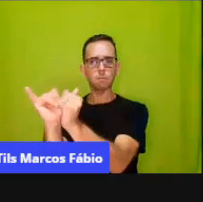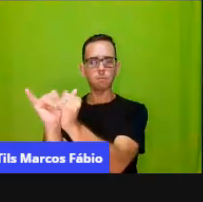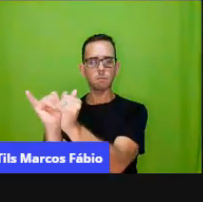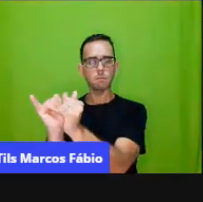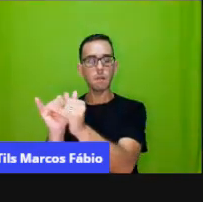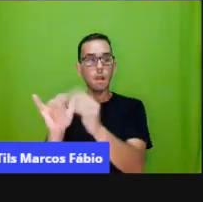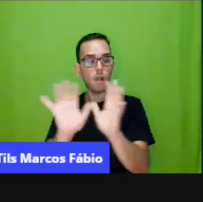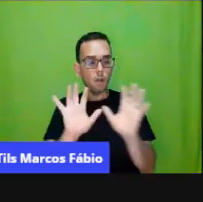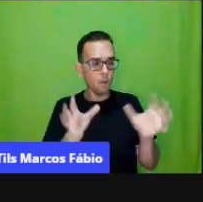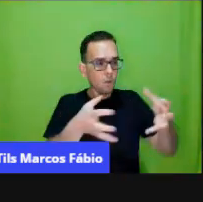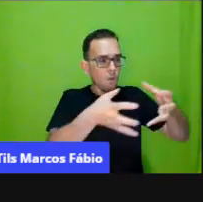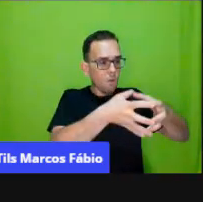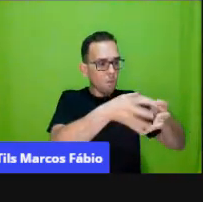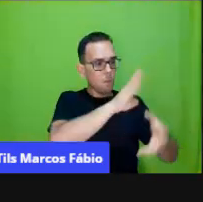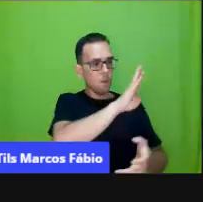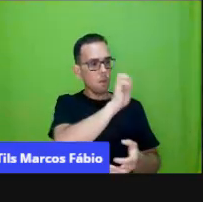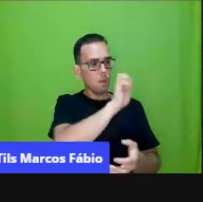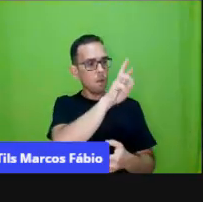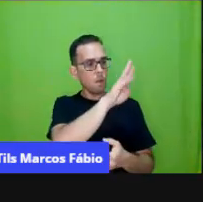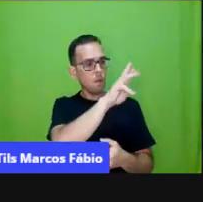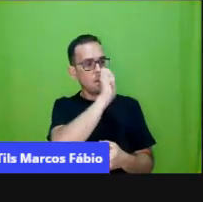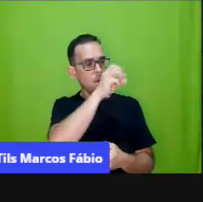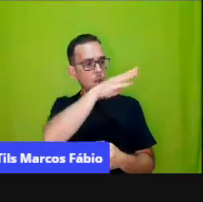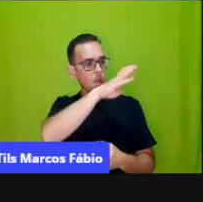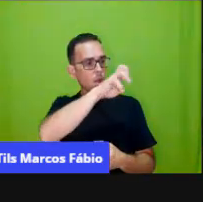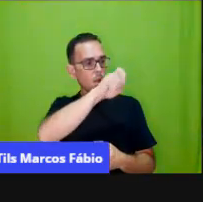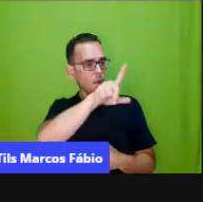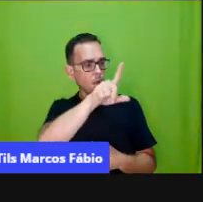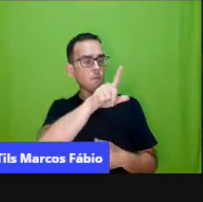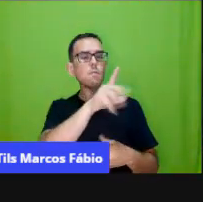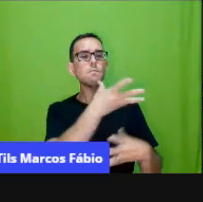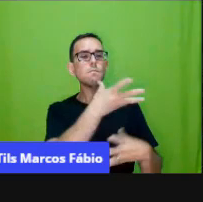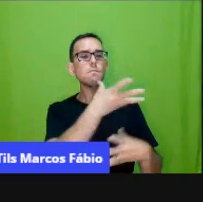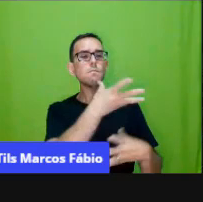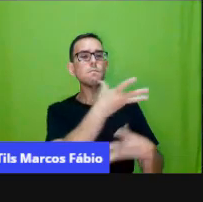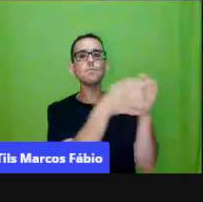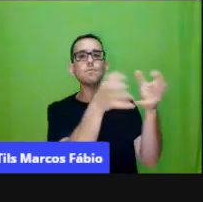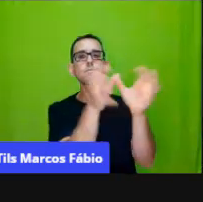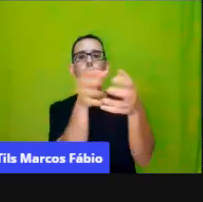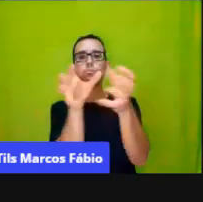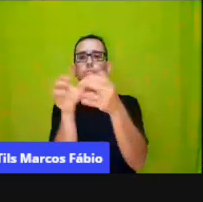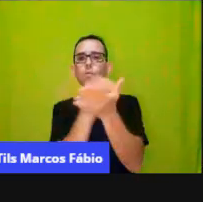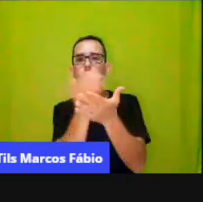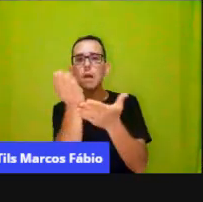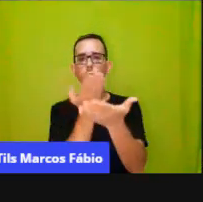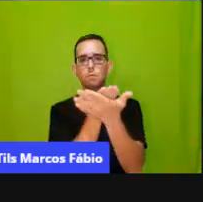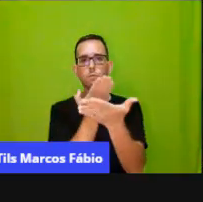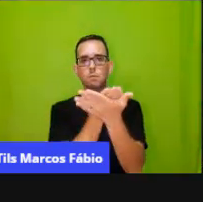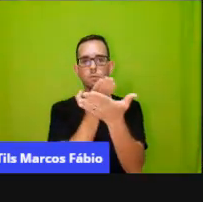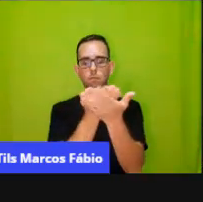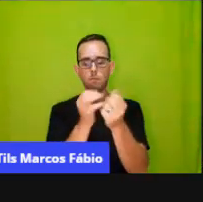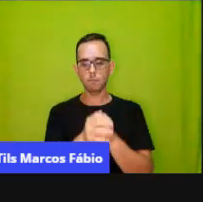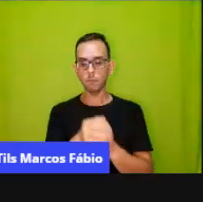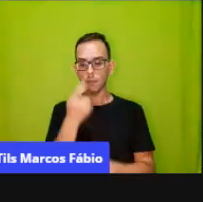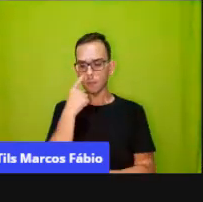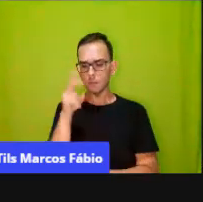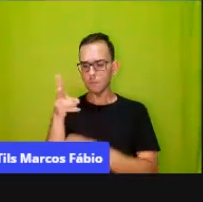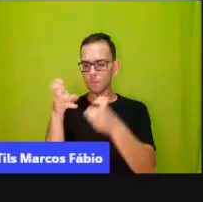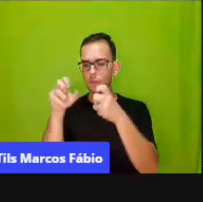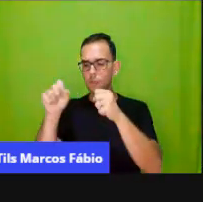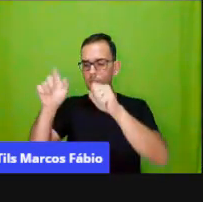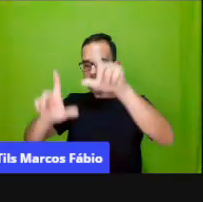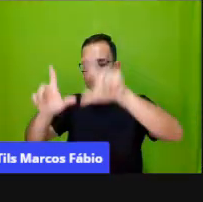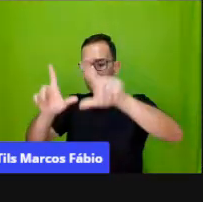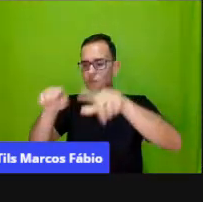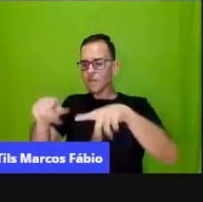de Bramble, vários grupos de pesquisa começaram a estudar isso. E é interessante, a gente olha uma foto dessa, né? Fala, o